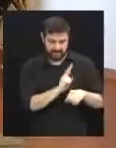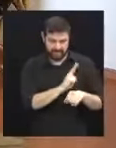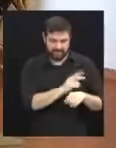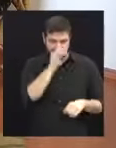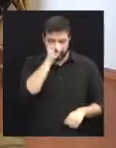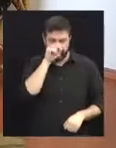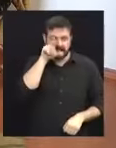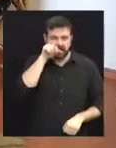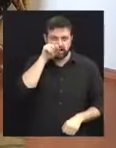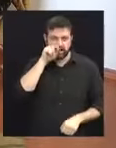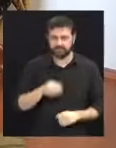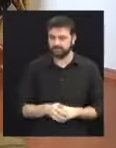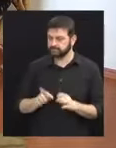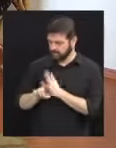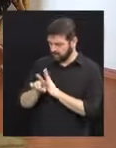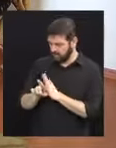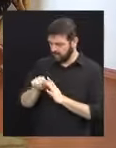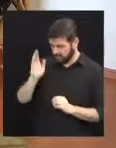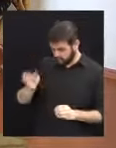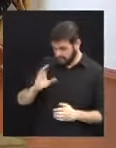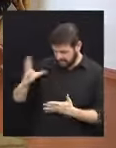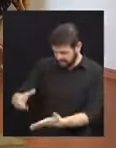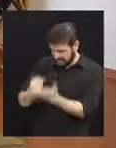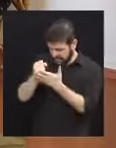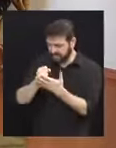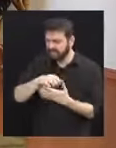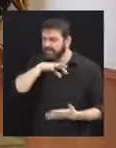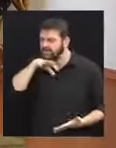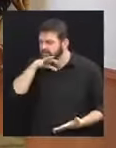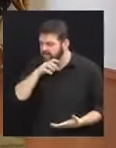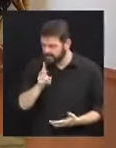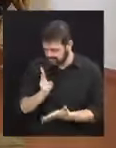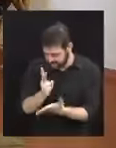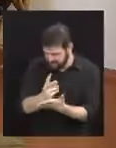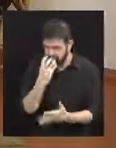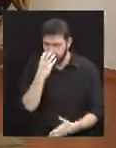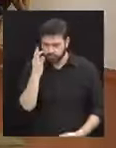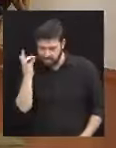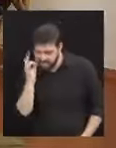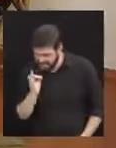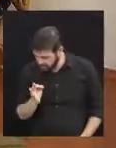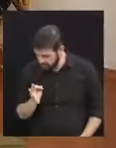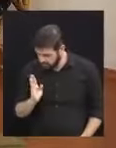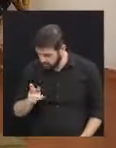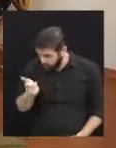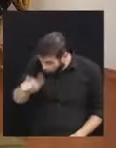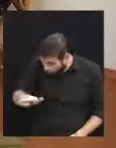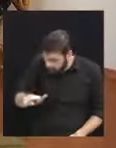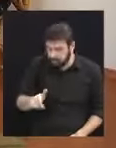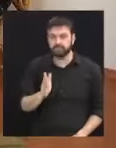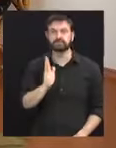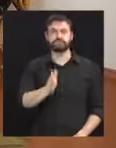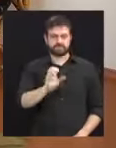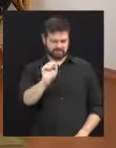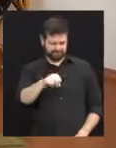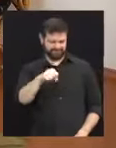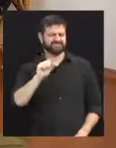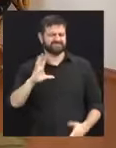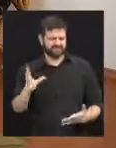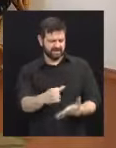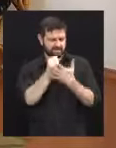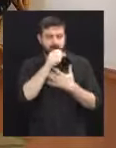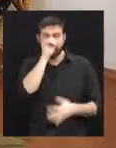gente voltar, vocês fizeram resgate de outros animais sem ser cães e gatos ou não? Sim. Que tipo de animais vocês já resgataram de diferente? Nós já